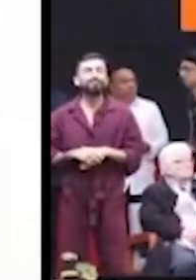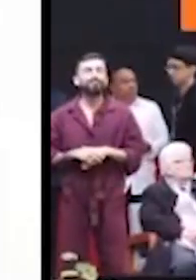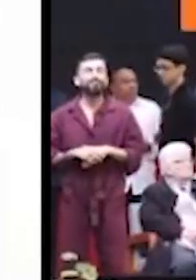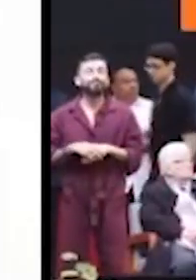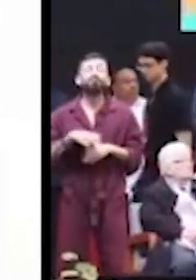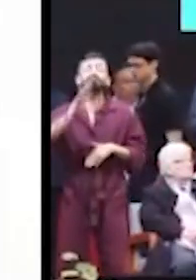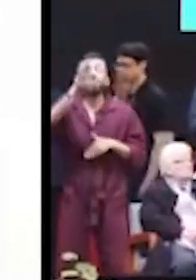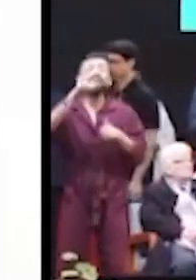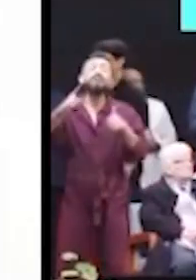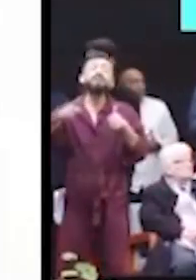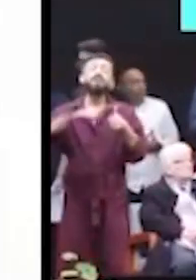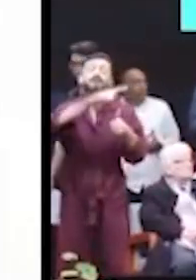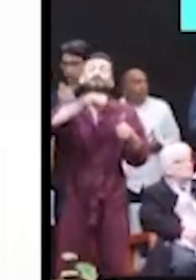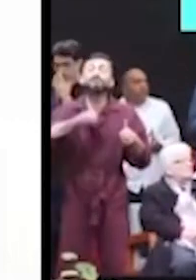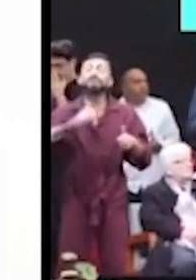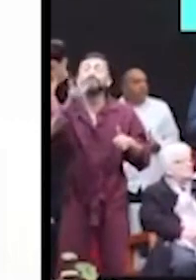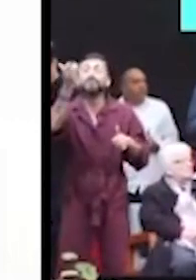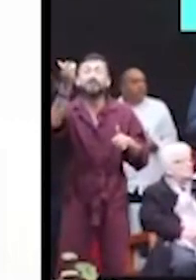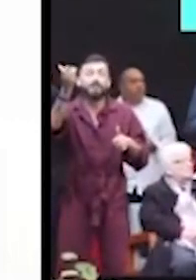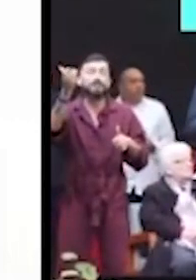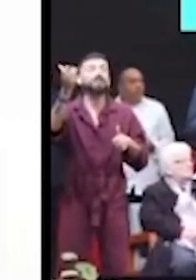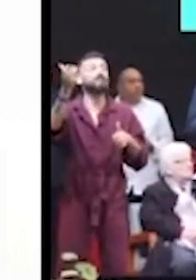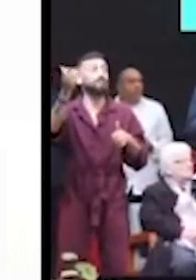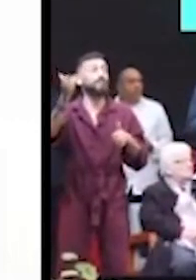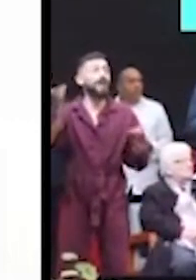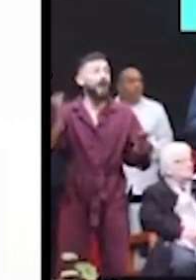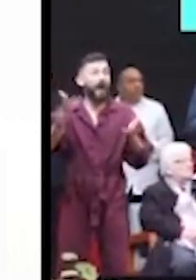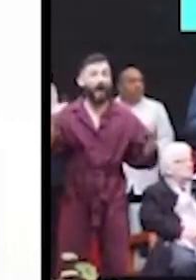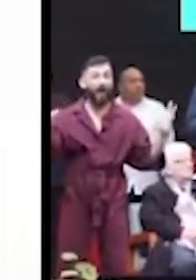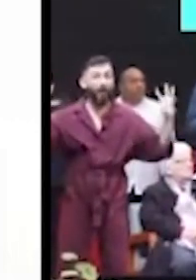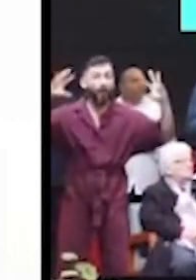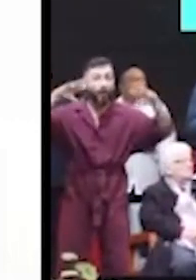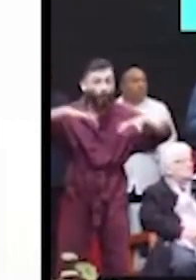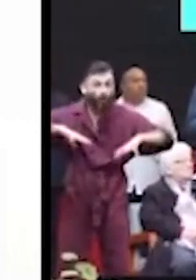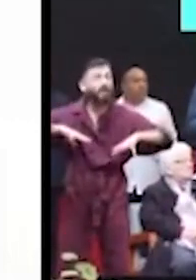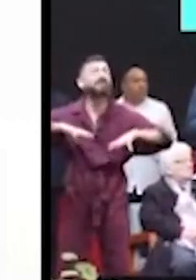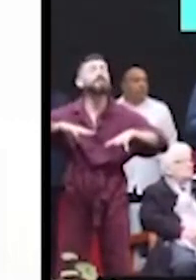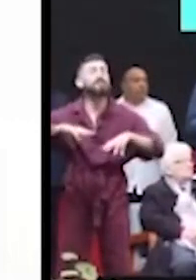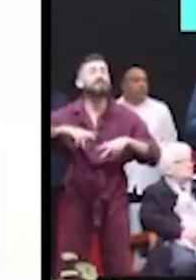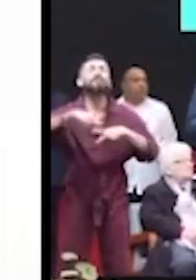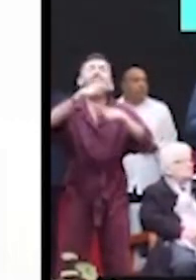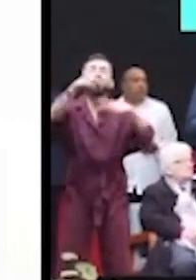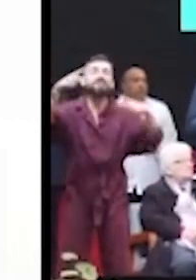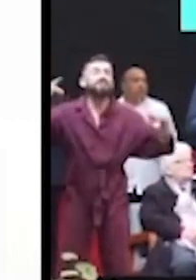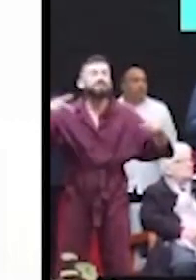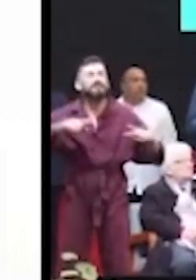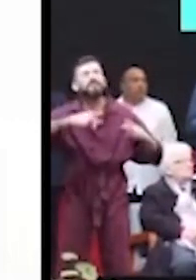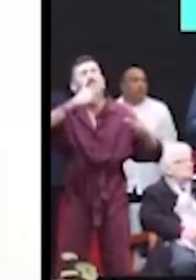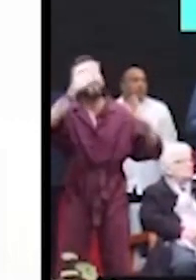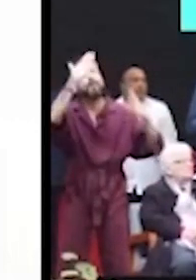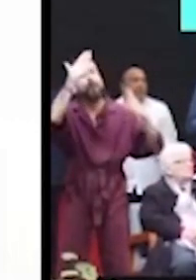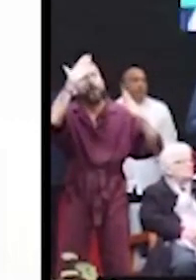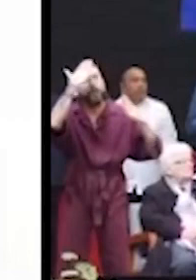antes eu queria que esse encontro aqui prestasse uma homenagem